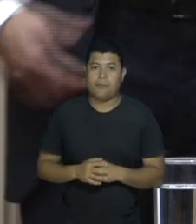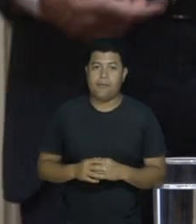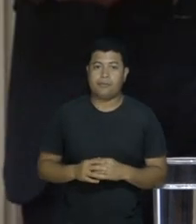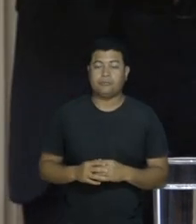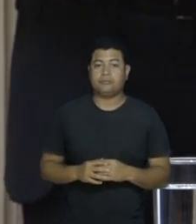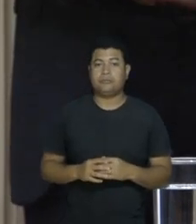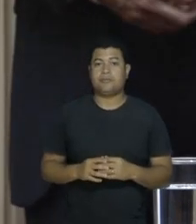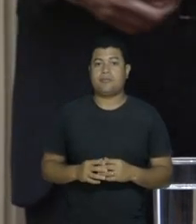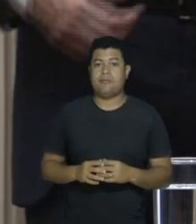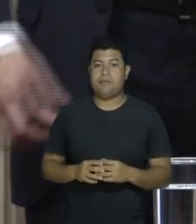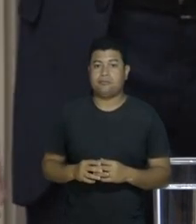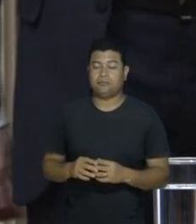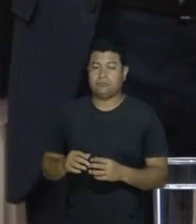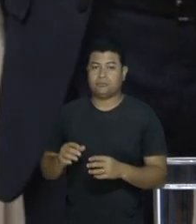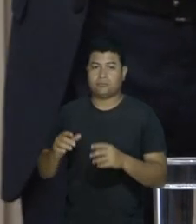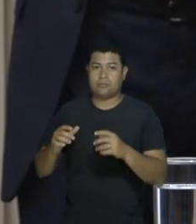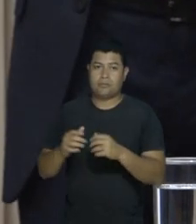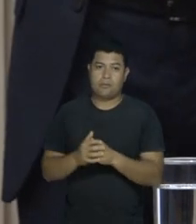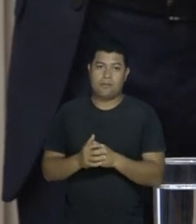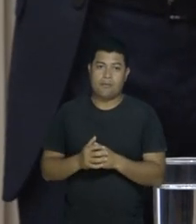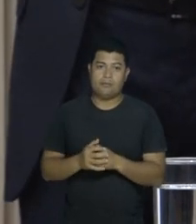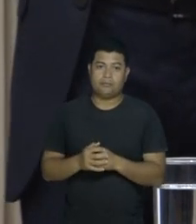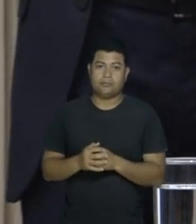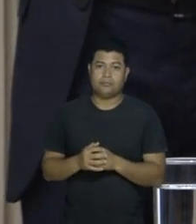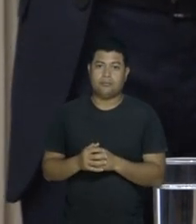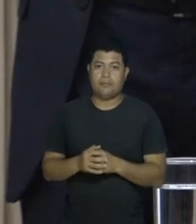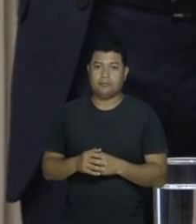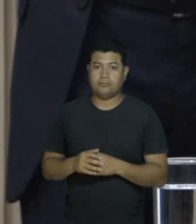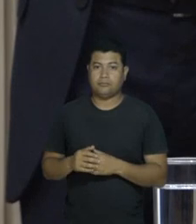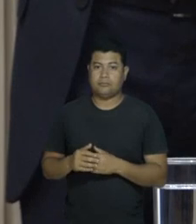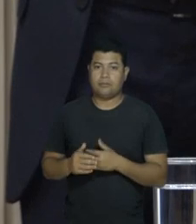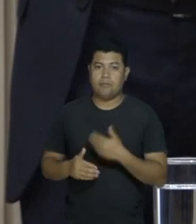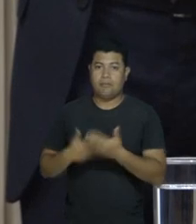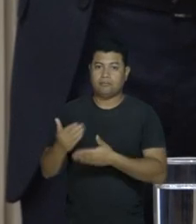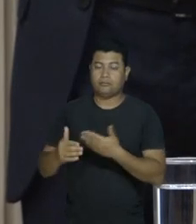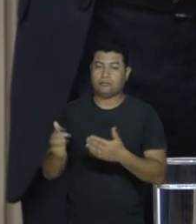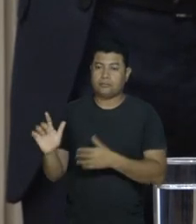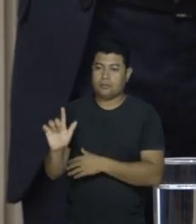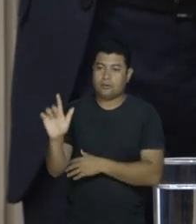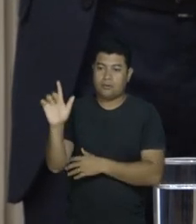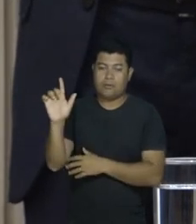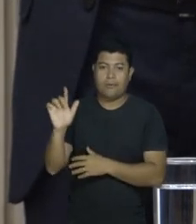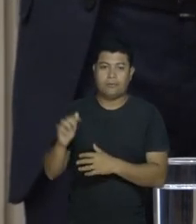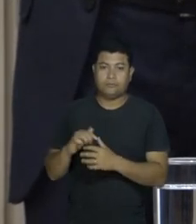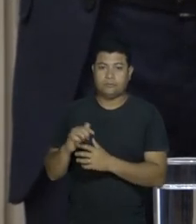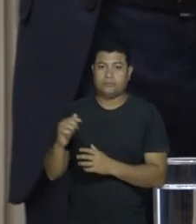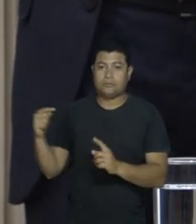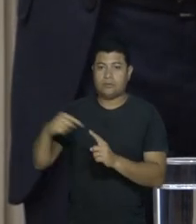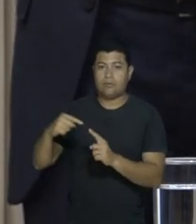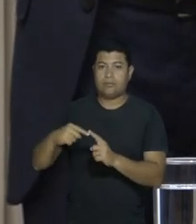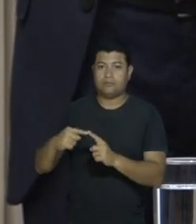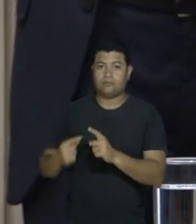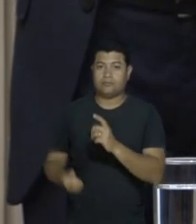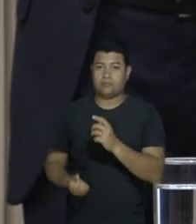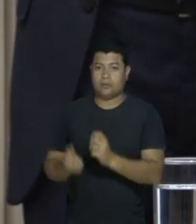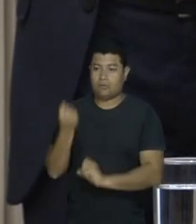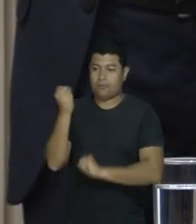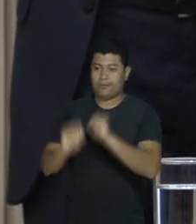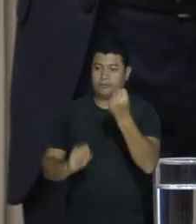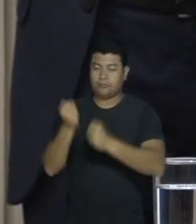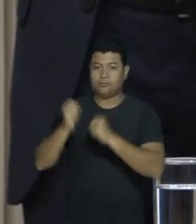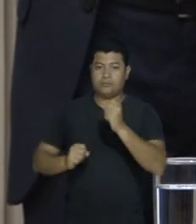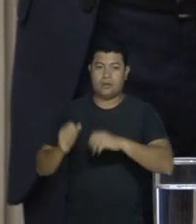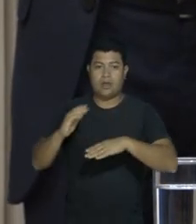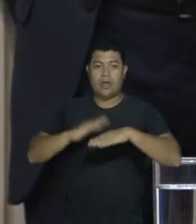fontes fixas geradas a partir dos processos de combustão relacionados à atividade de fabricação de telhas e tijolos e